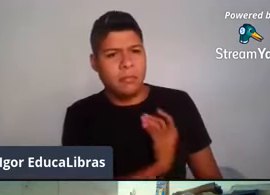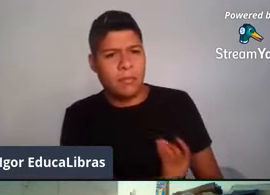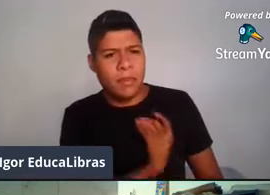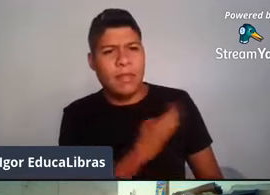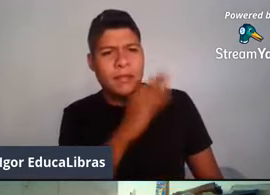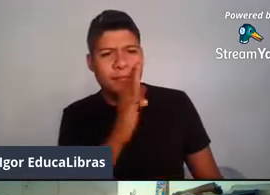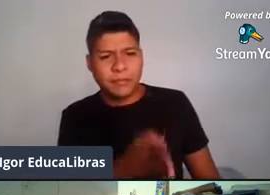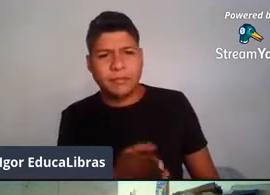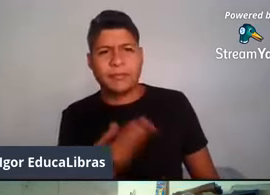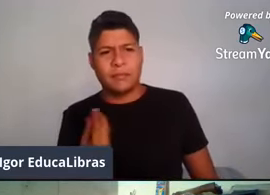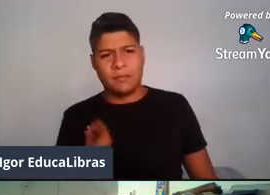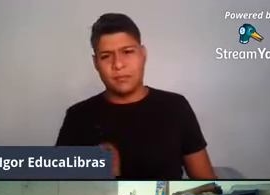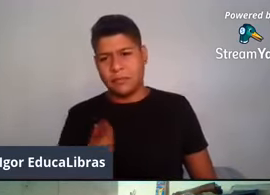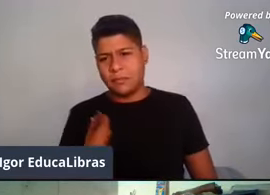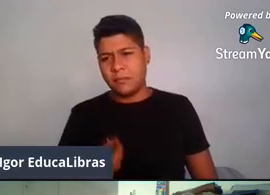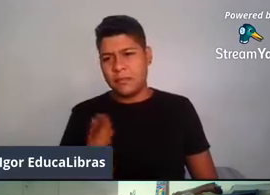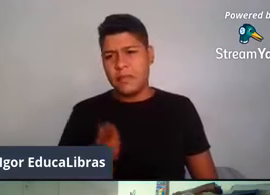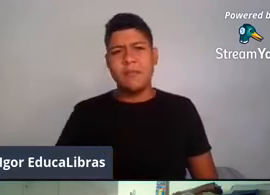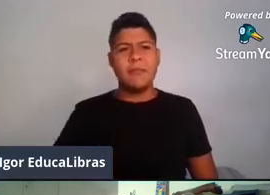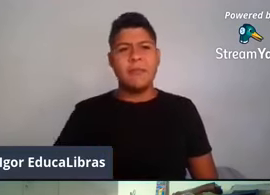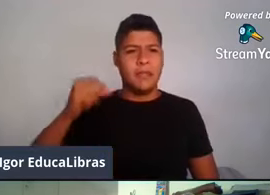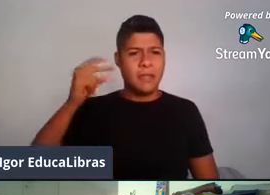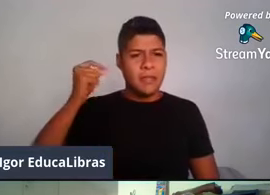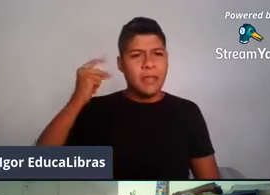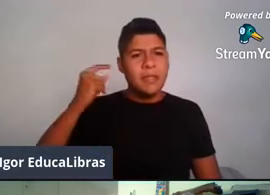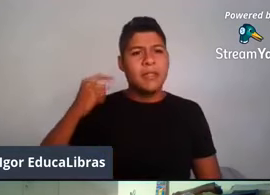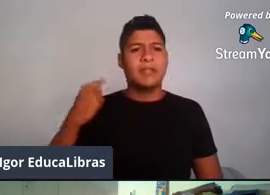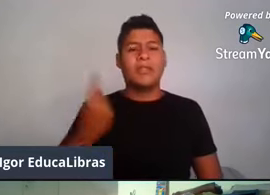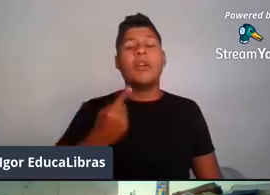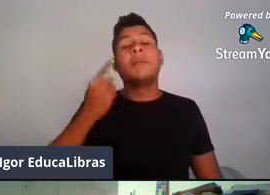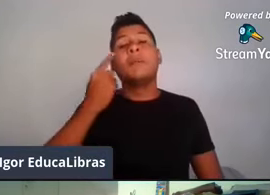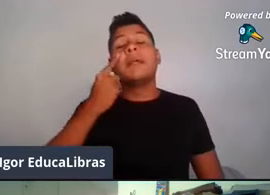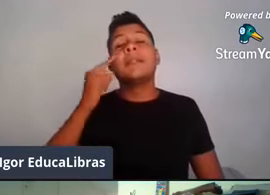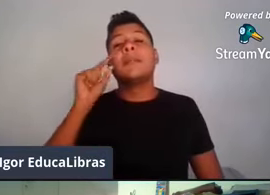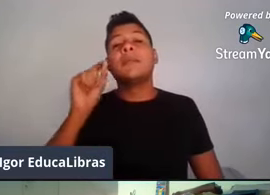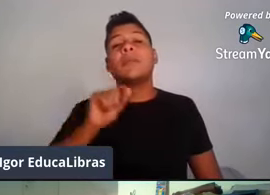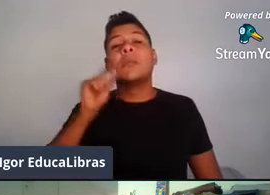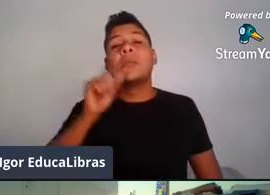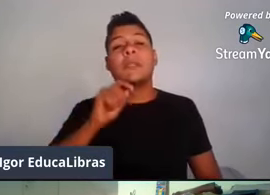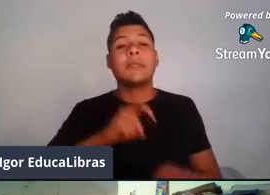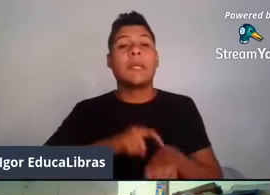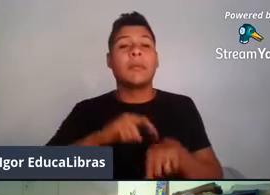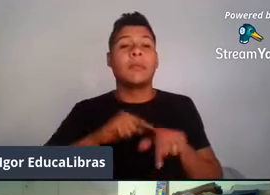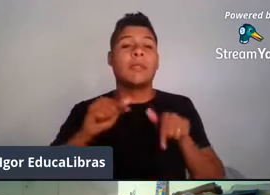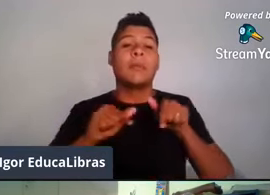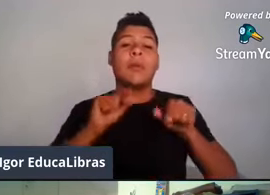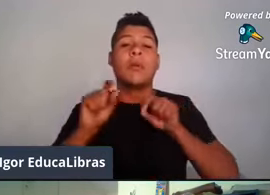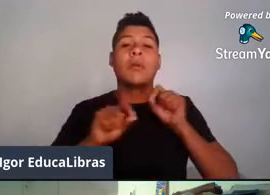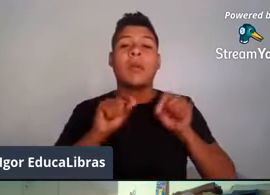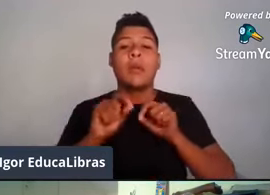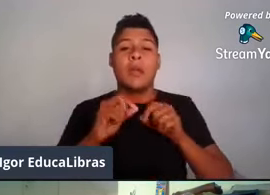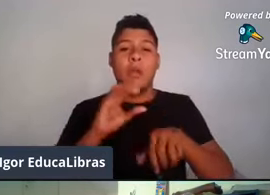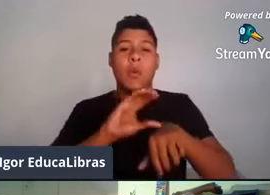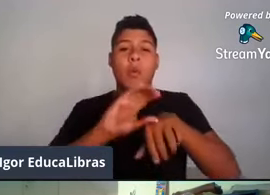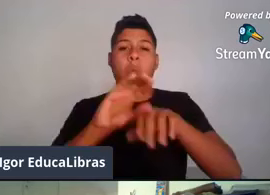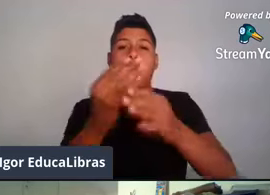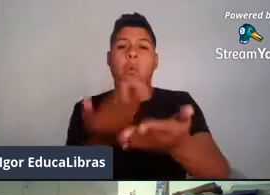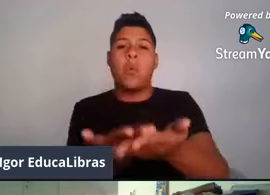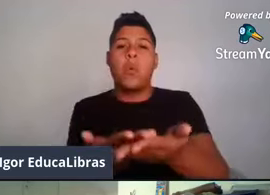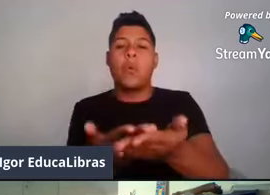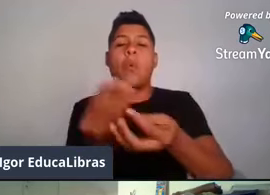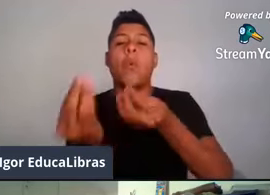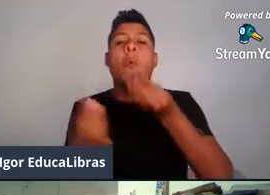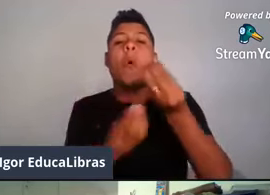minha época o nó, tanto que nós pensamos uma época de trabalhar a questão do concurso público, como é que a